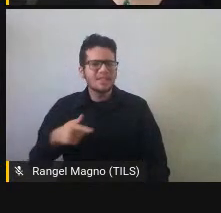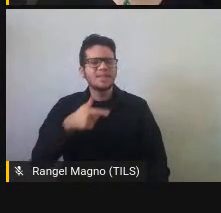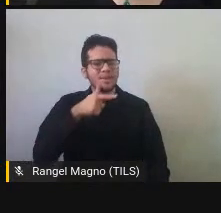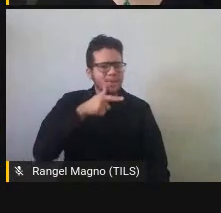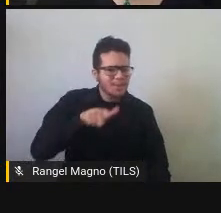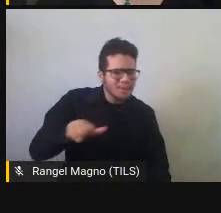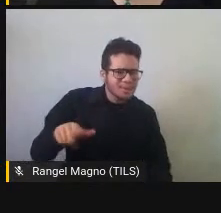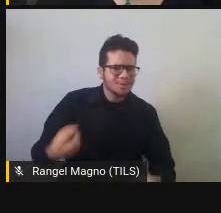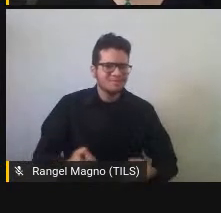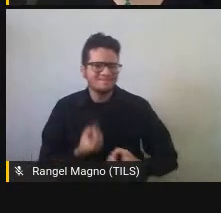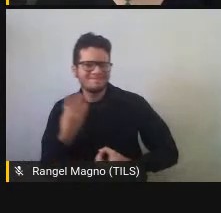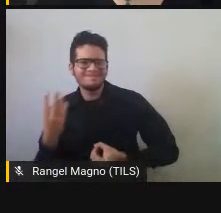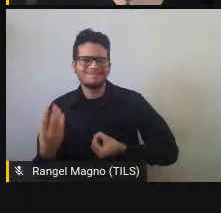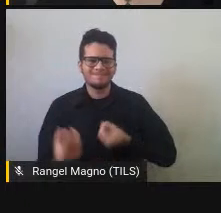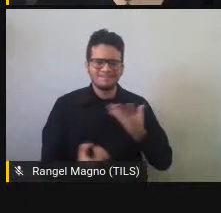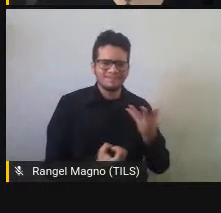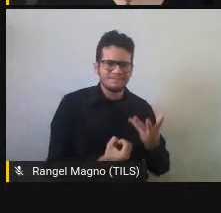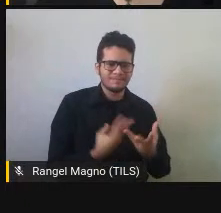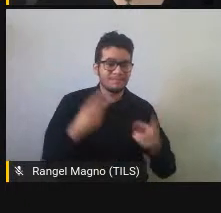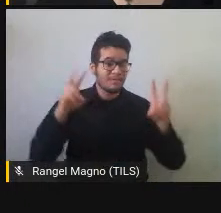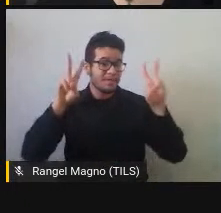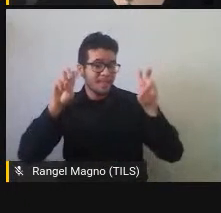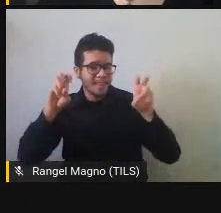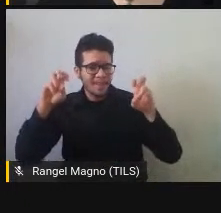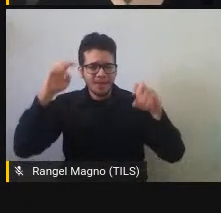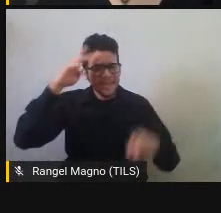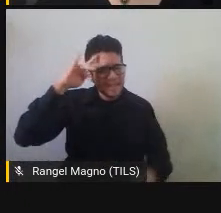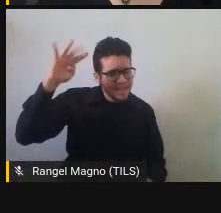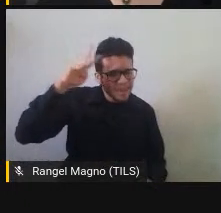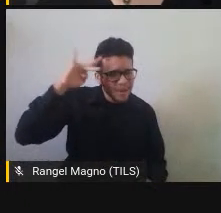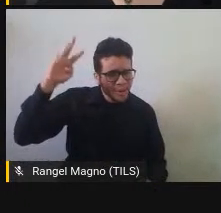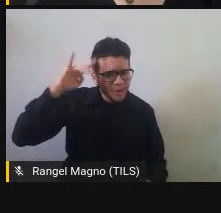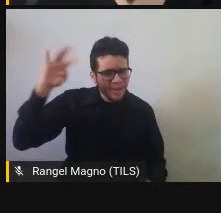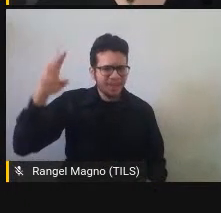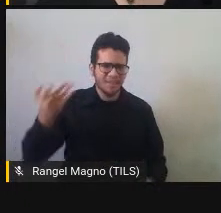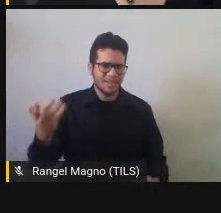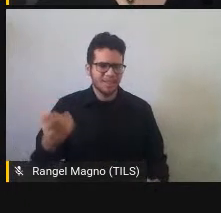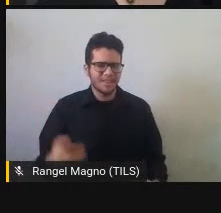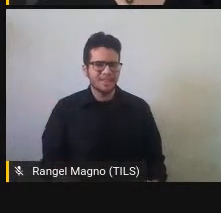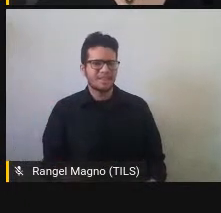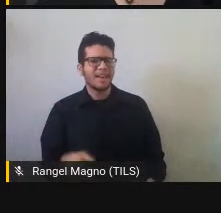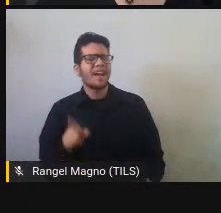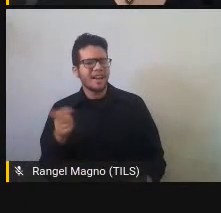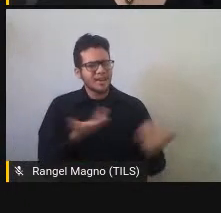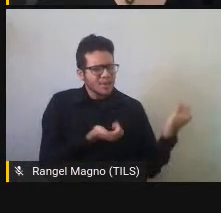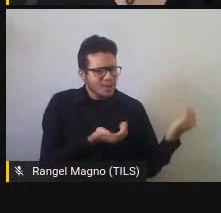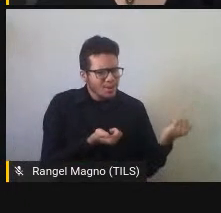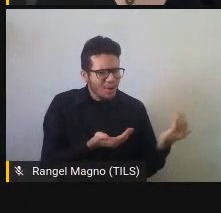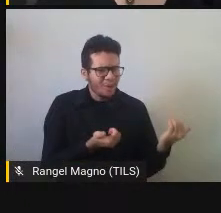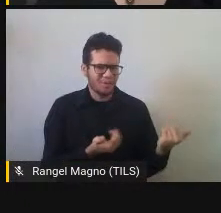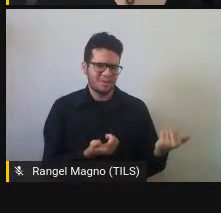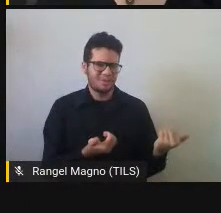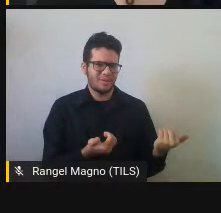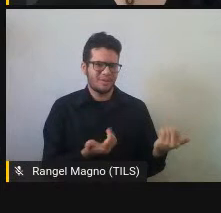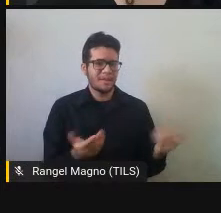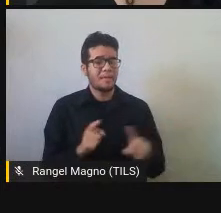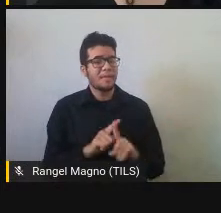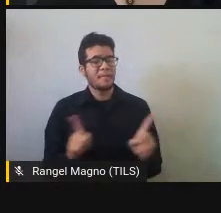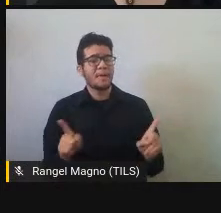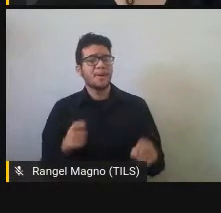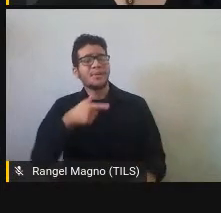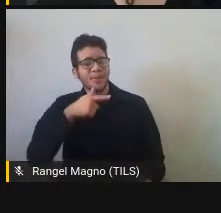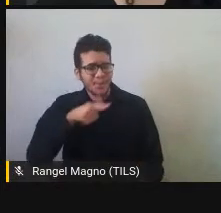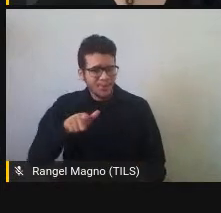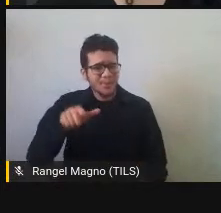passar a questões mais teóricas que foram vivenciadas primeiro enquanto um jovem rapaz e depois na academia